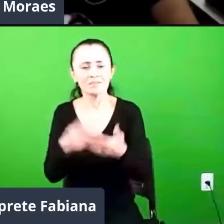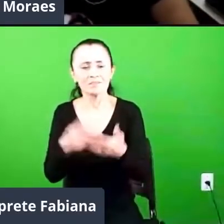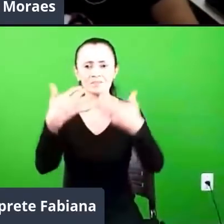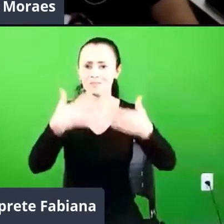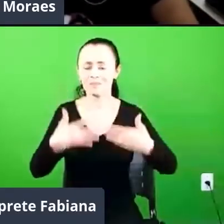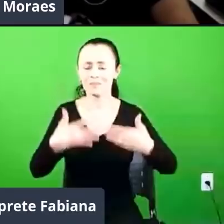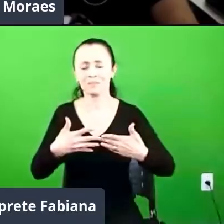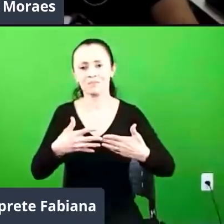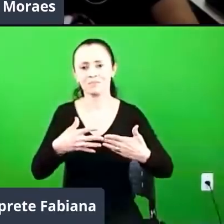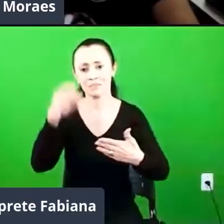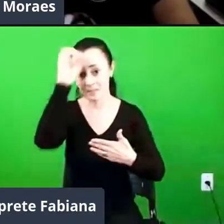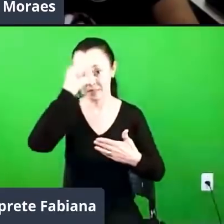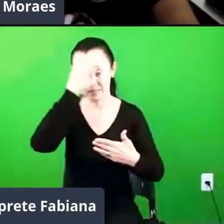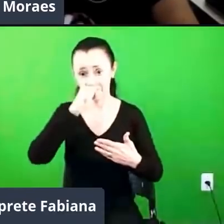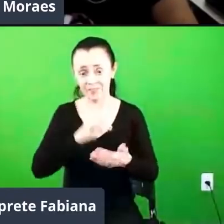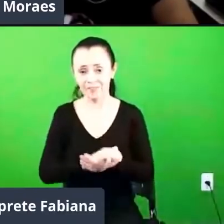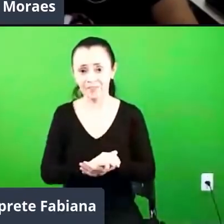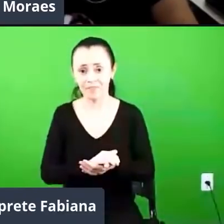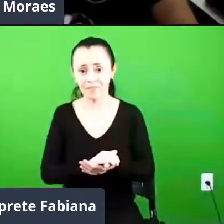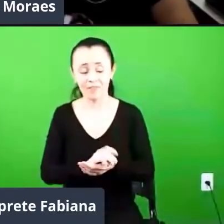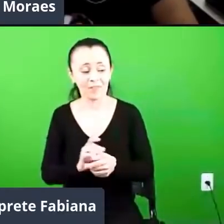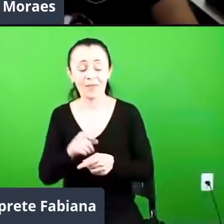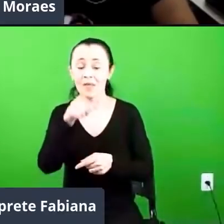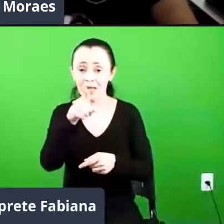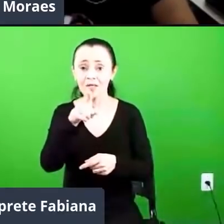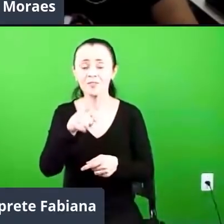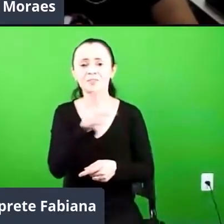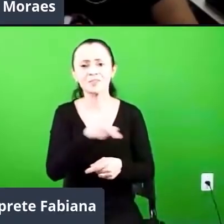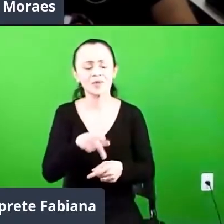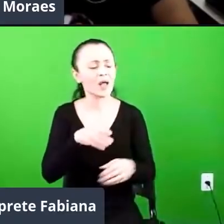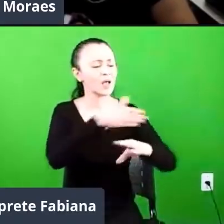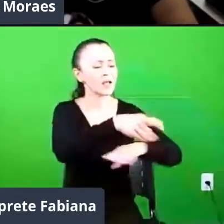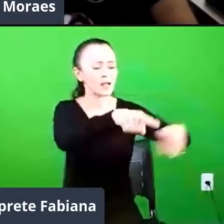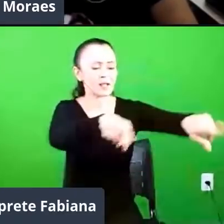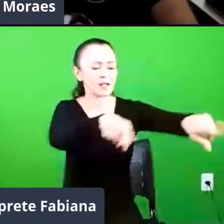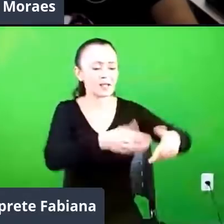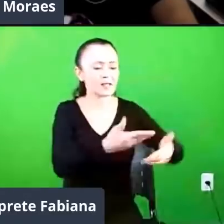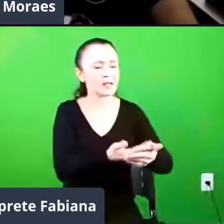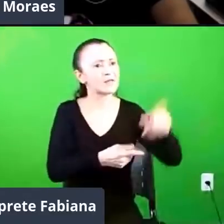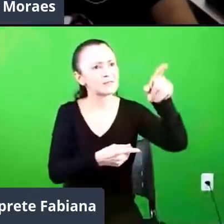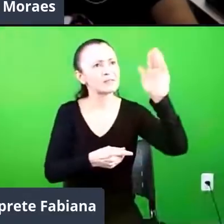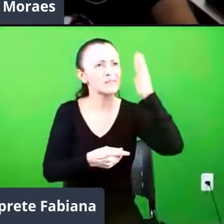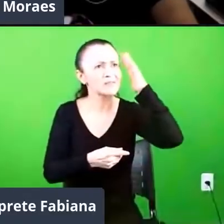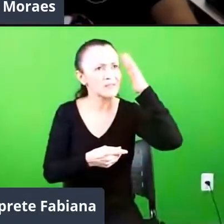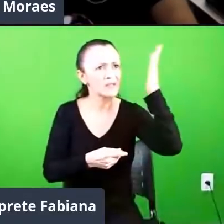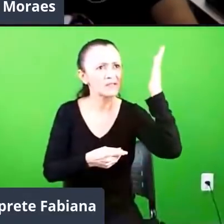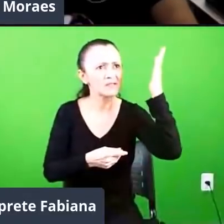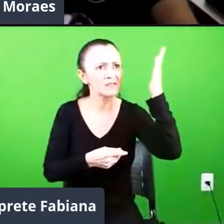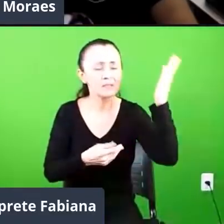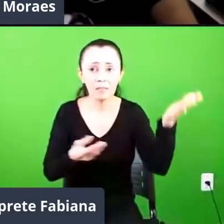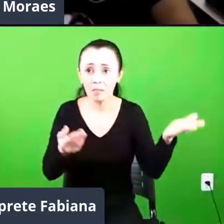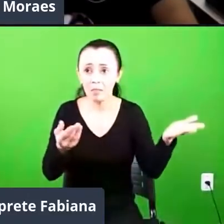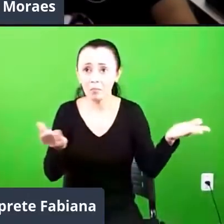aí, pessoal, estão entendendo? Aí, cri, cri, cri, cri, porque ninguém responde, né?